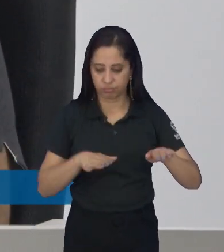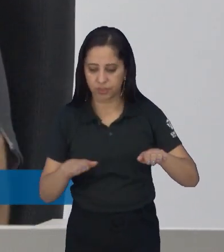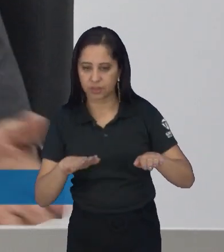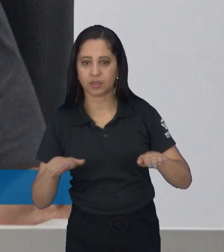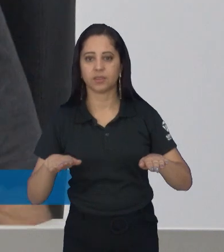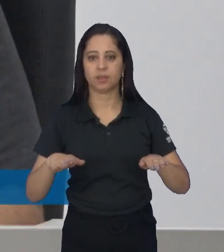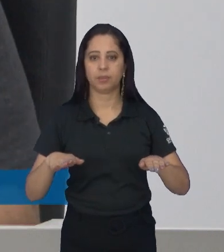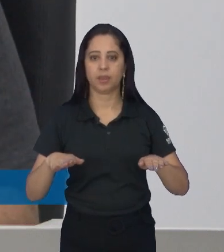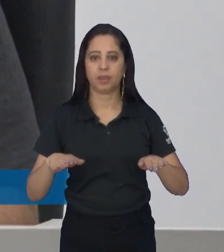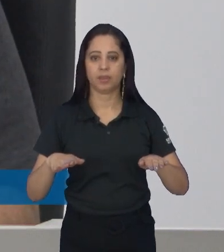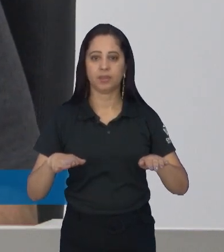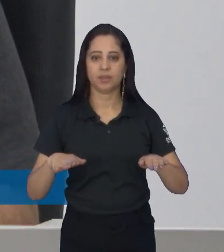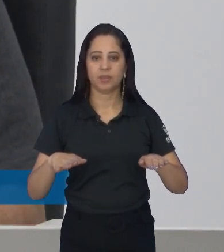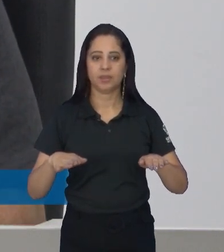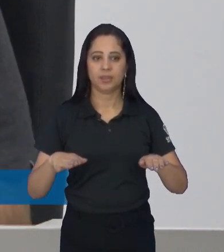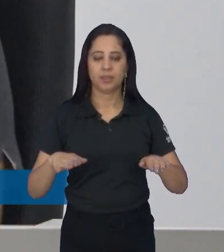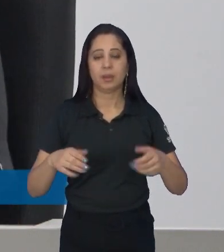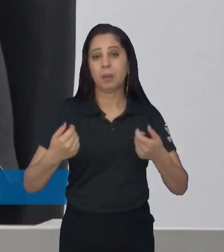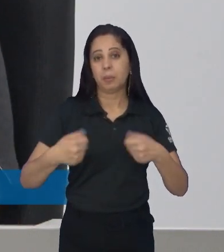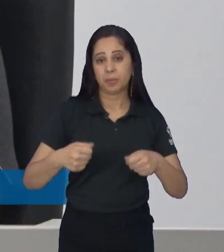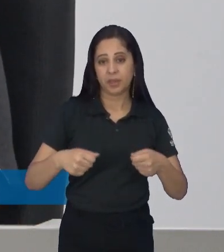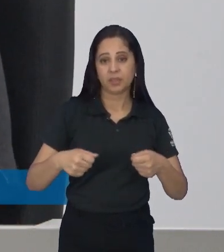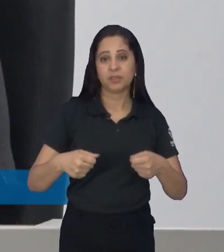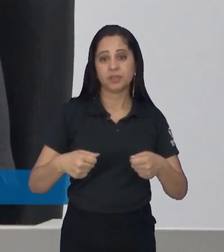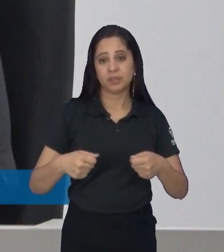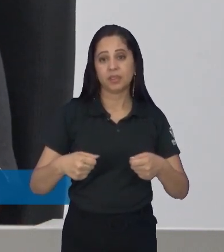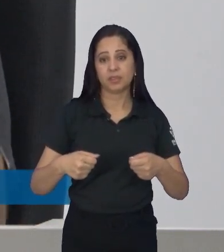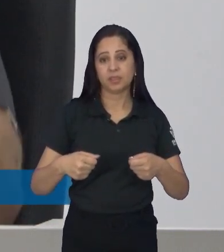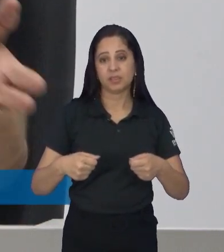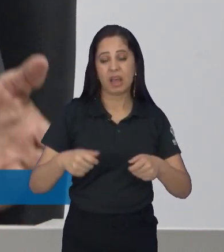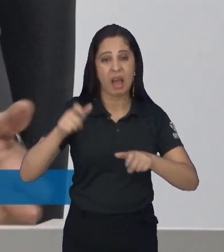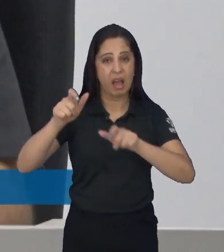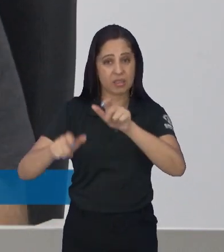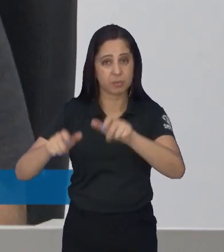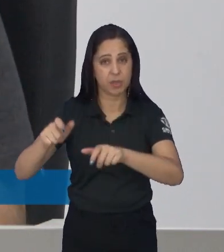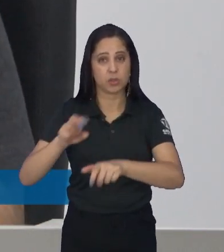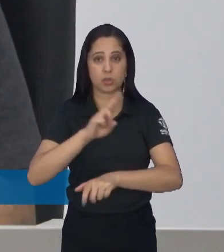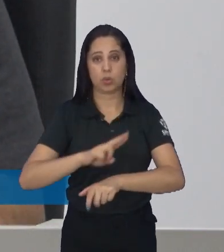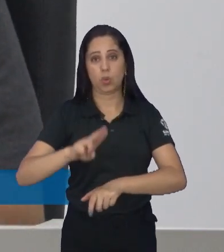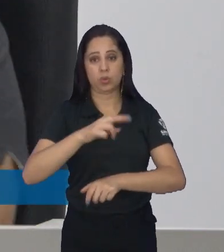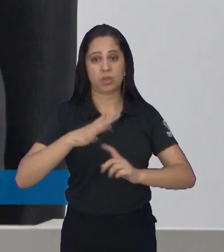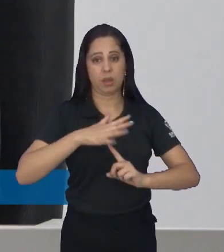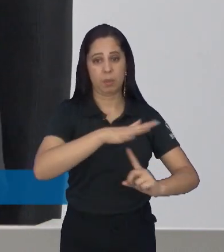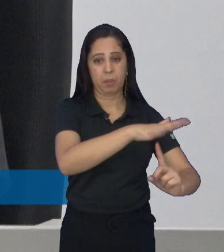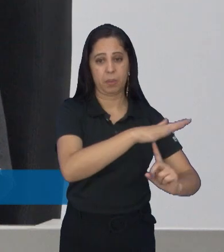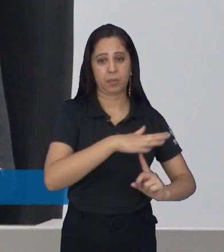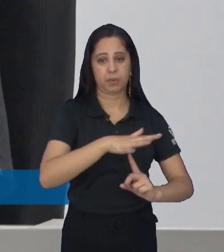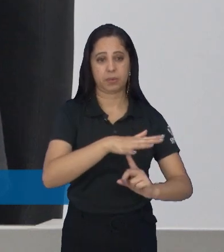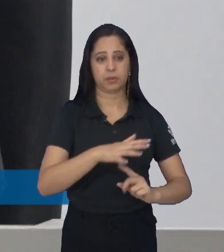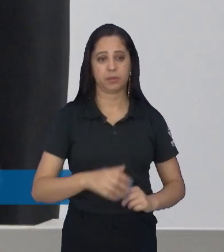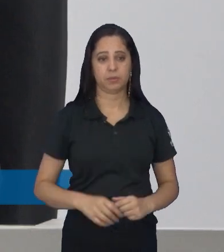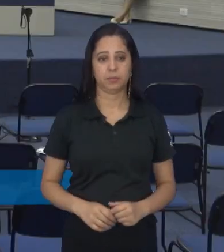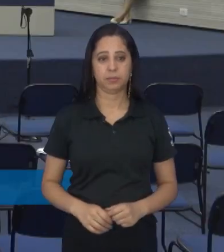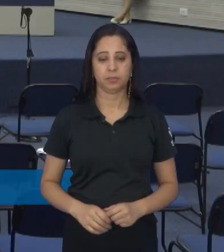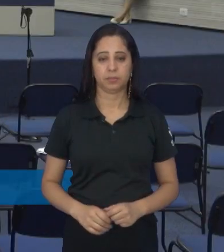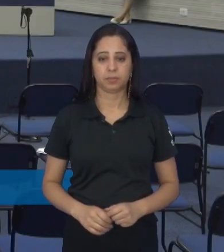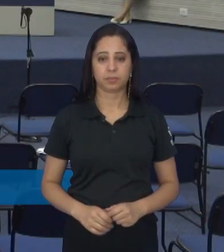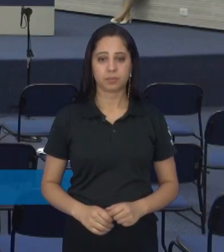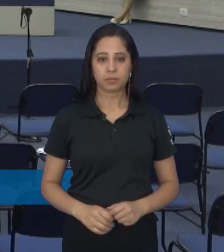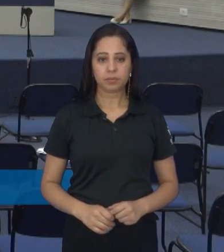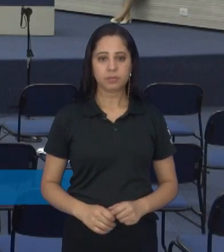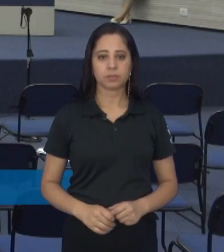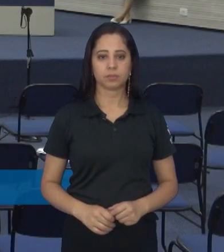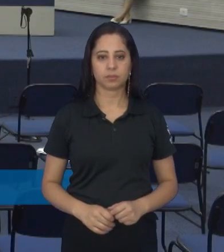você tem que entrar com estacionamento para as pessoas poderem usufruir um parque público segue por favor